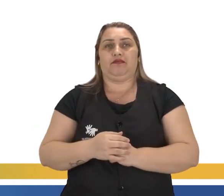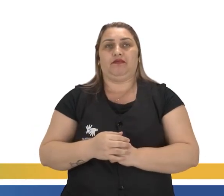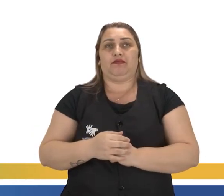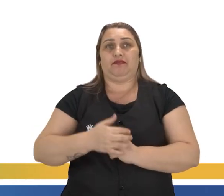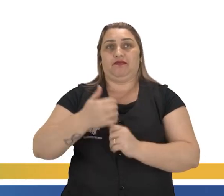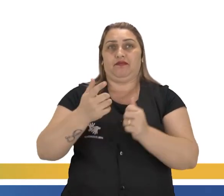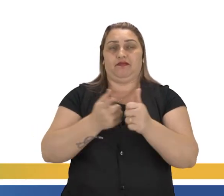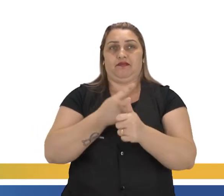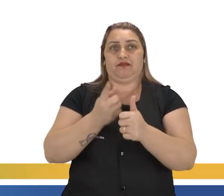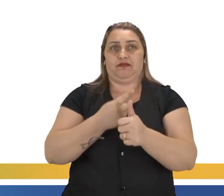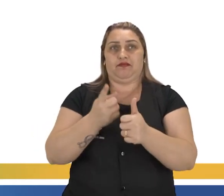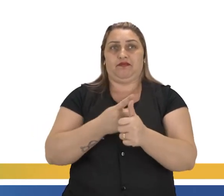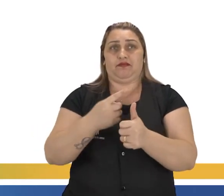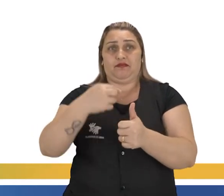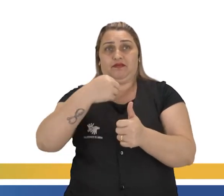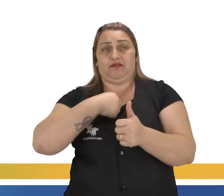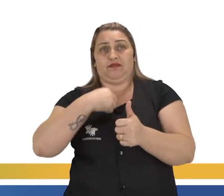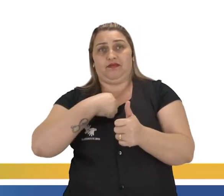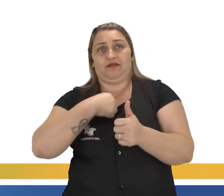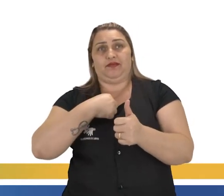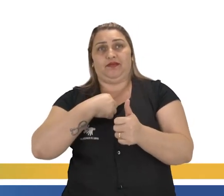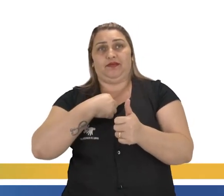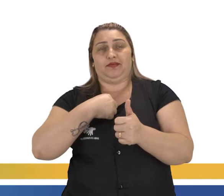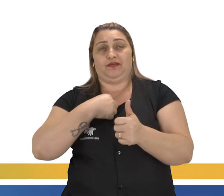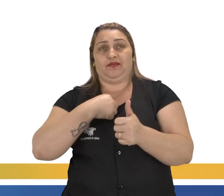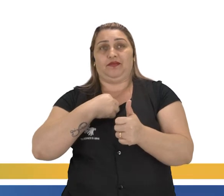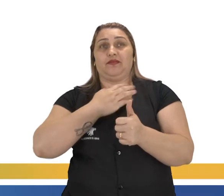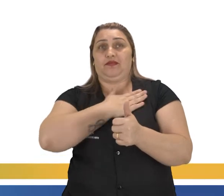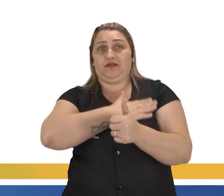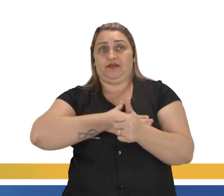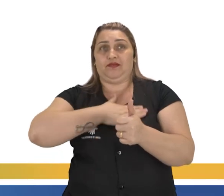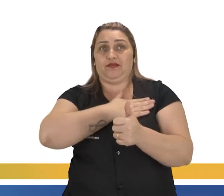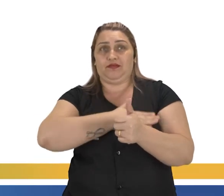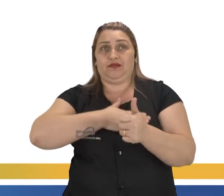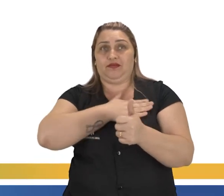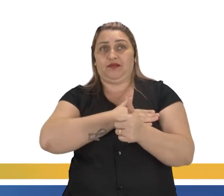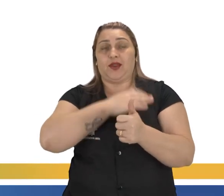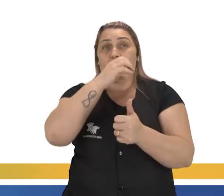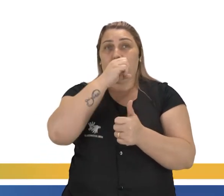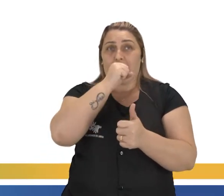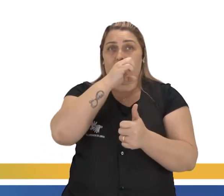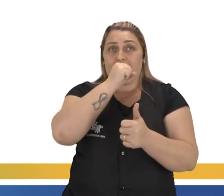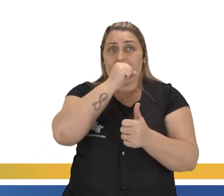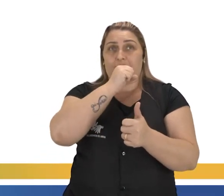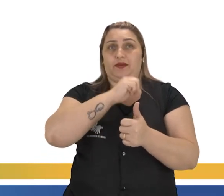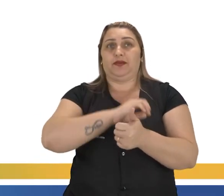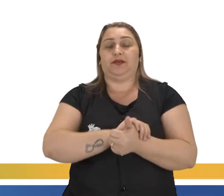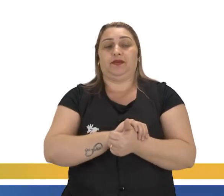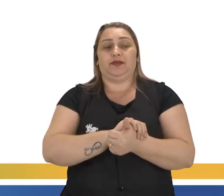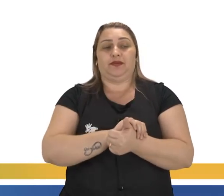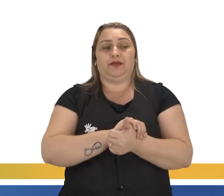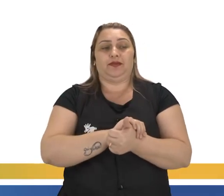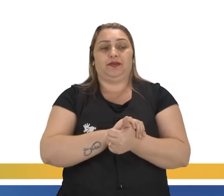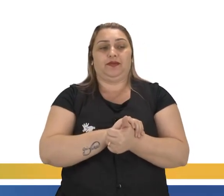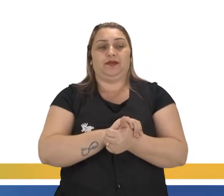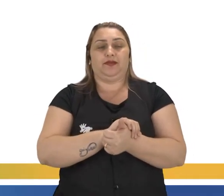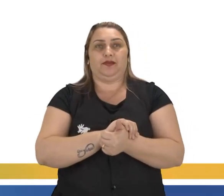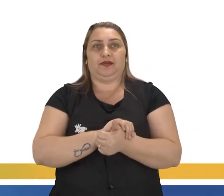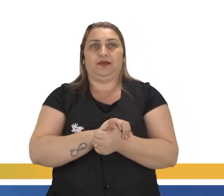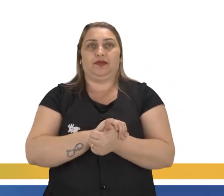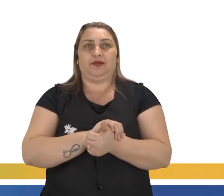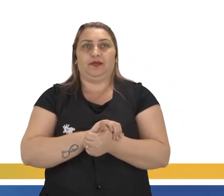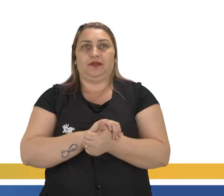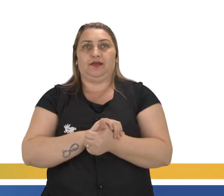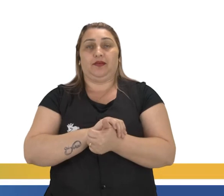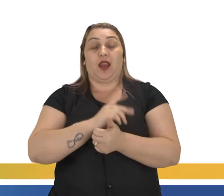naranjas, conjugação errada do verbo gostar. Yo hice la lección, conjugação equivocada do verbo fazer. Yo